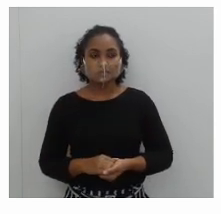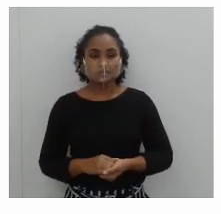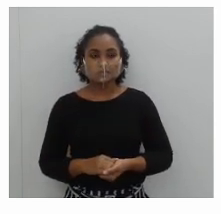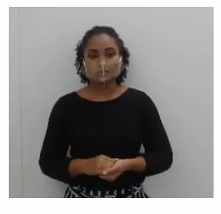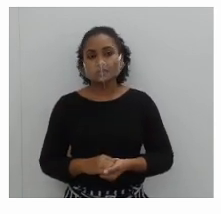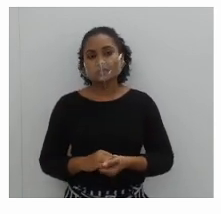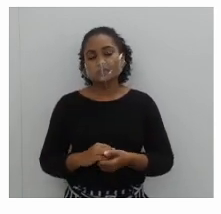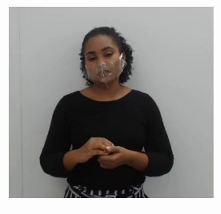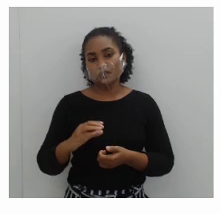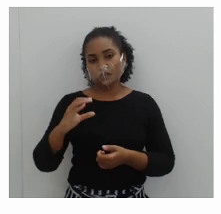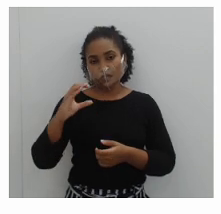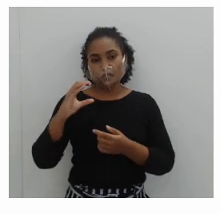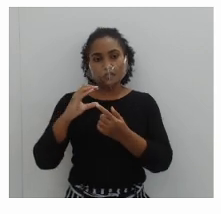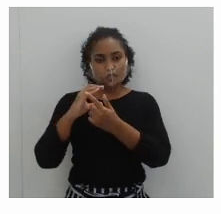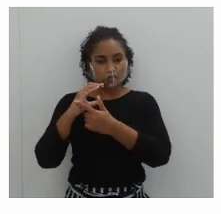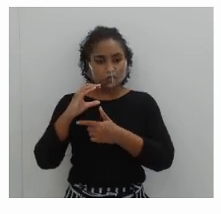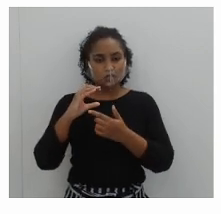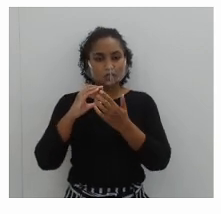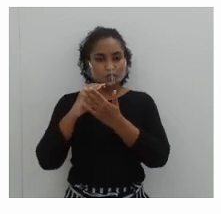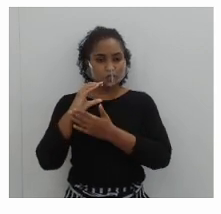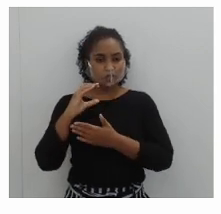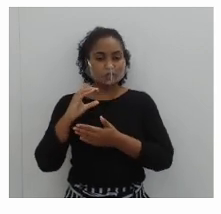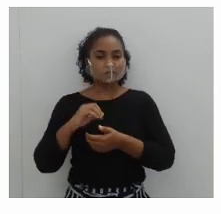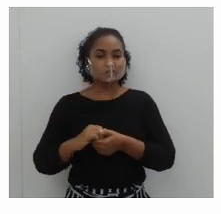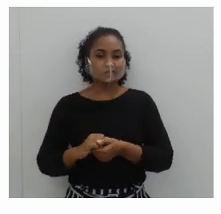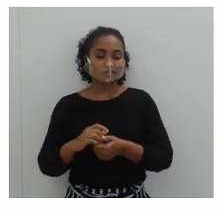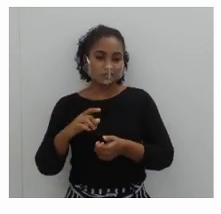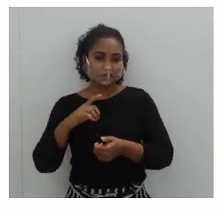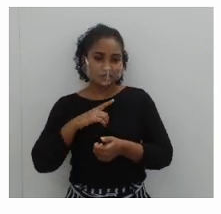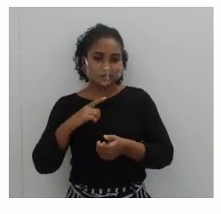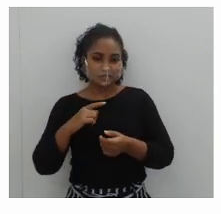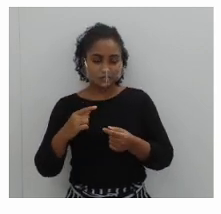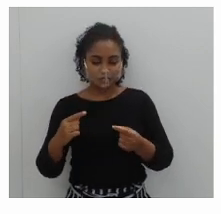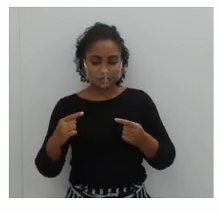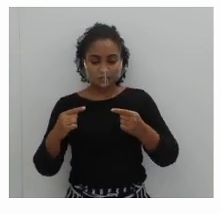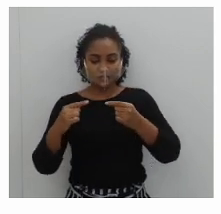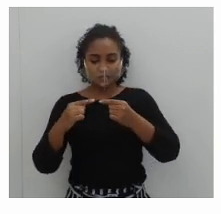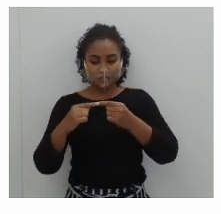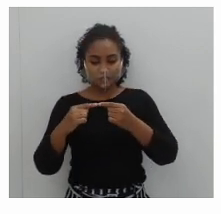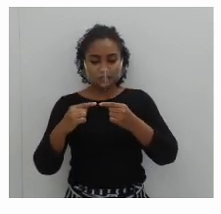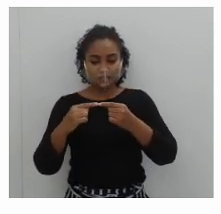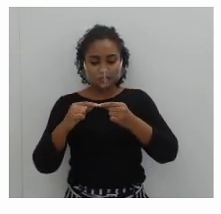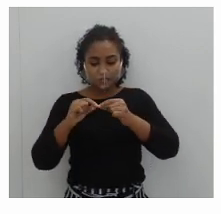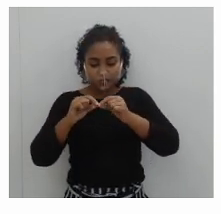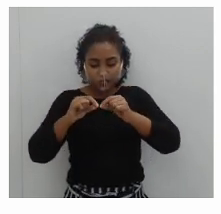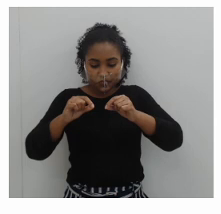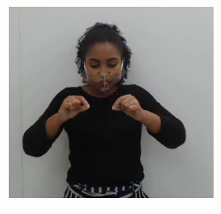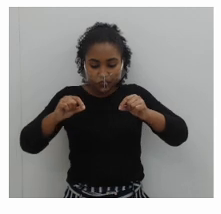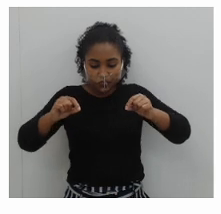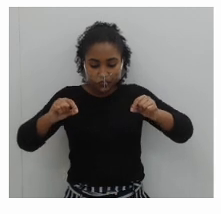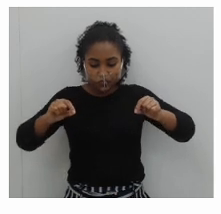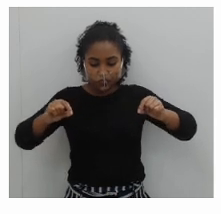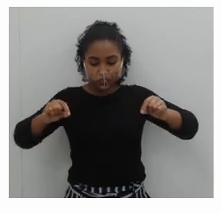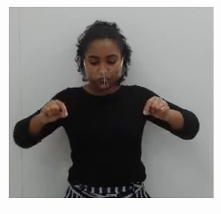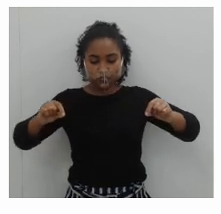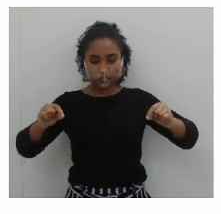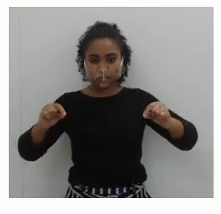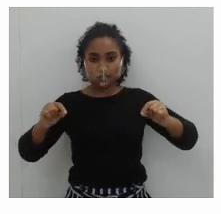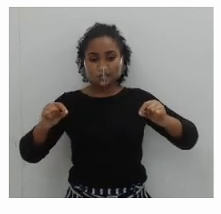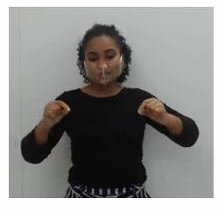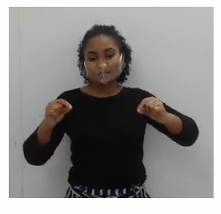Poliedro convexo é quando 2 pontos que formam um segmento de reta na superfície